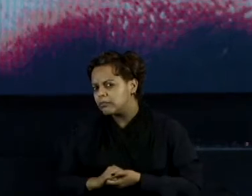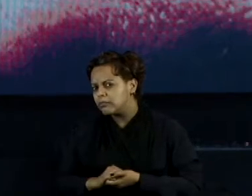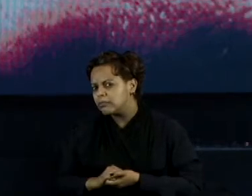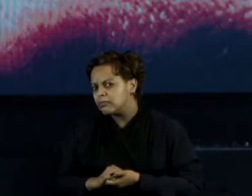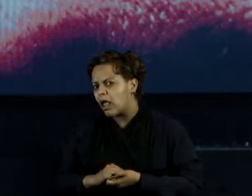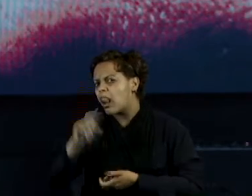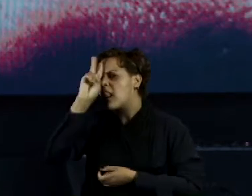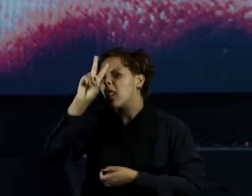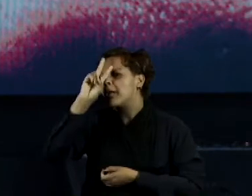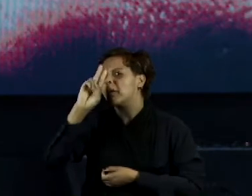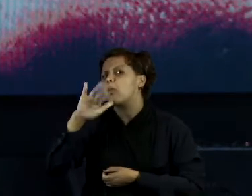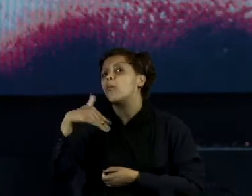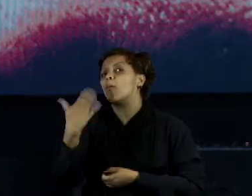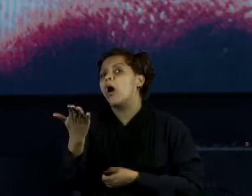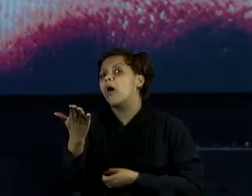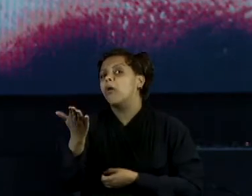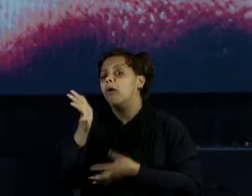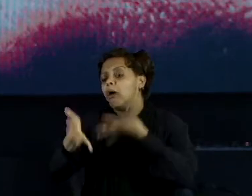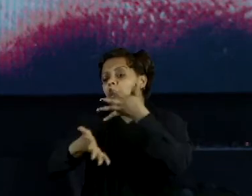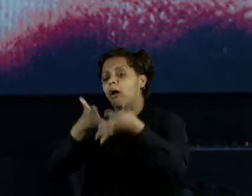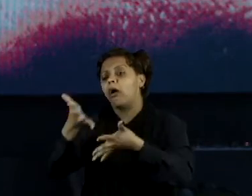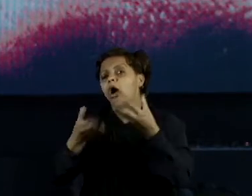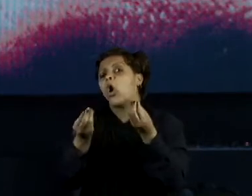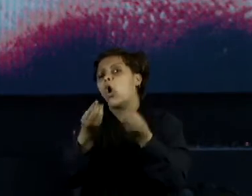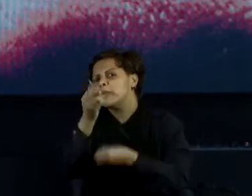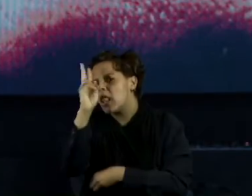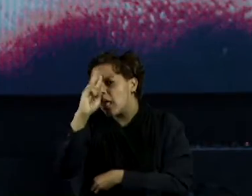Que palavra vem na sua mente?